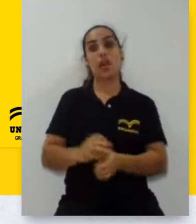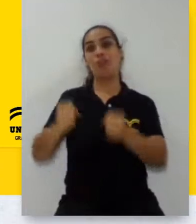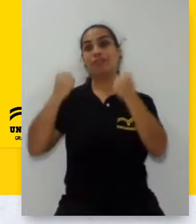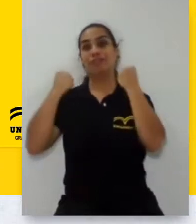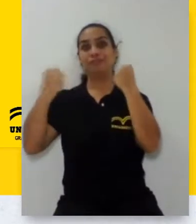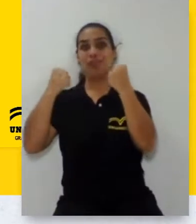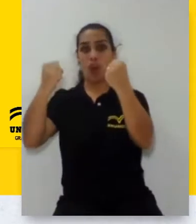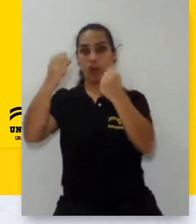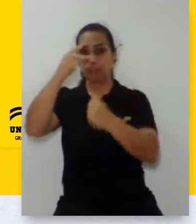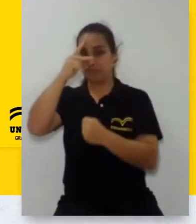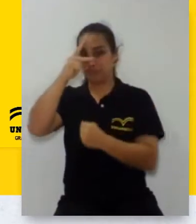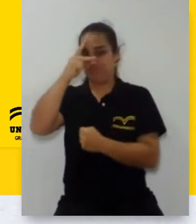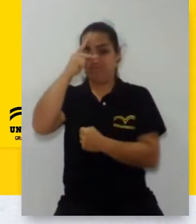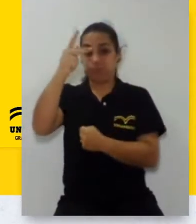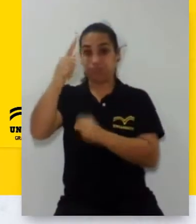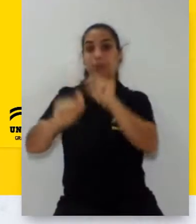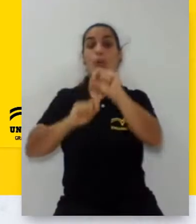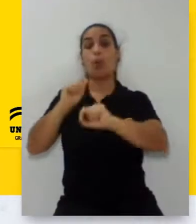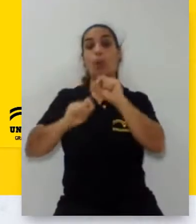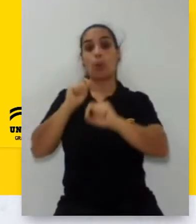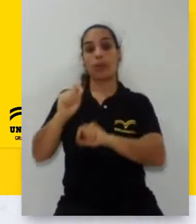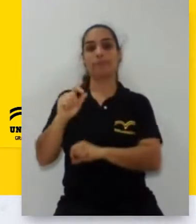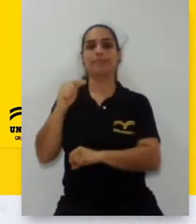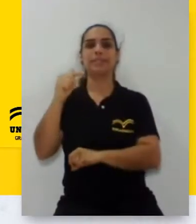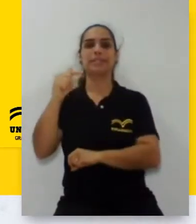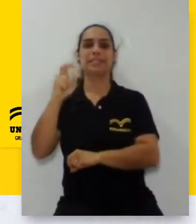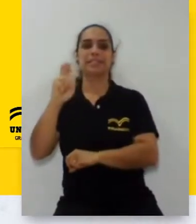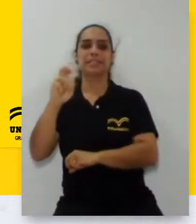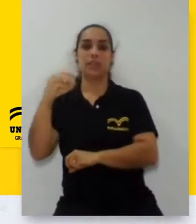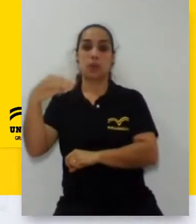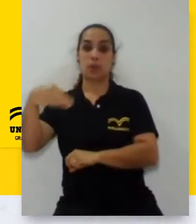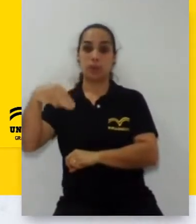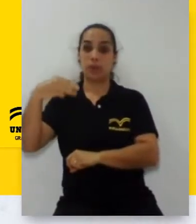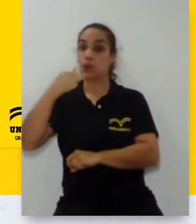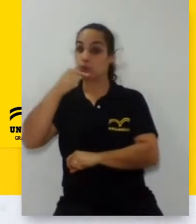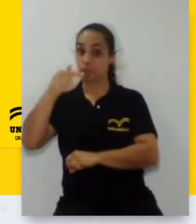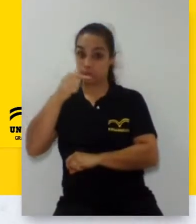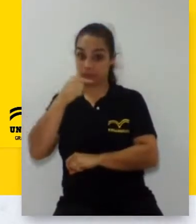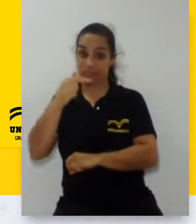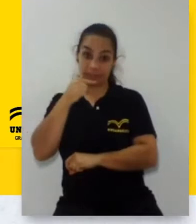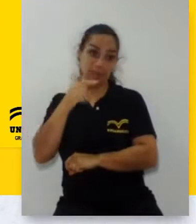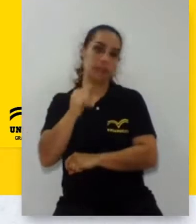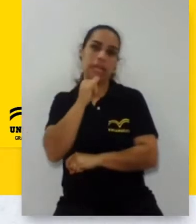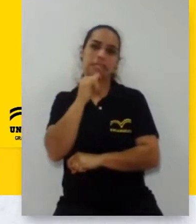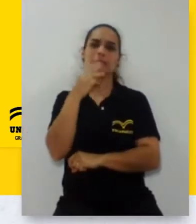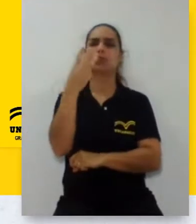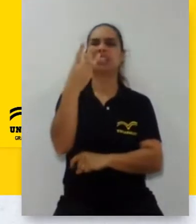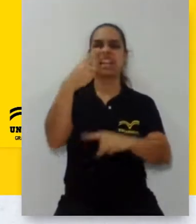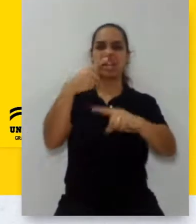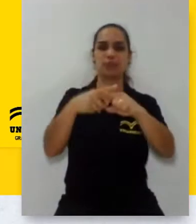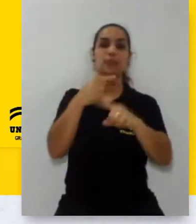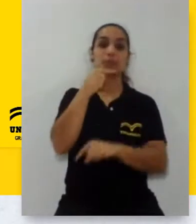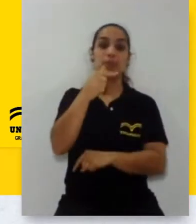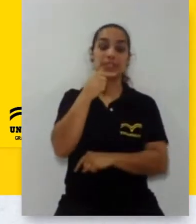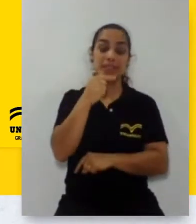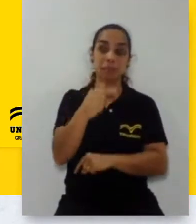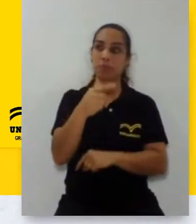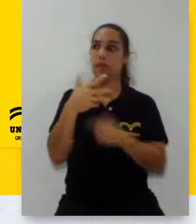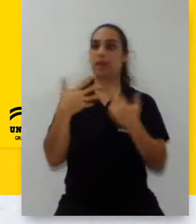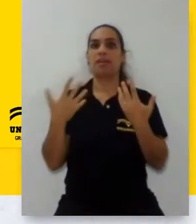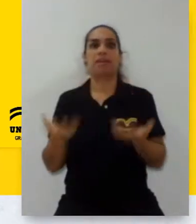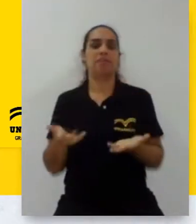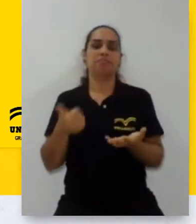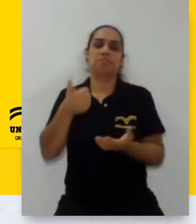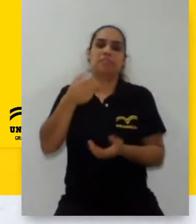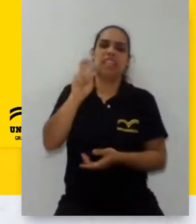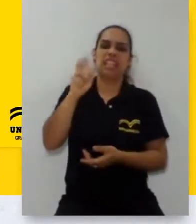recomendação. Então, nós podemos fazer 3 vezes por semana de 25 minutos, ou sessões de 15 minutos, tá?